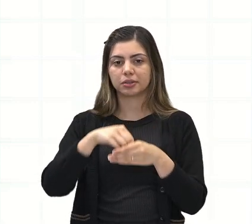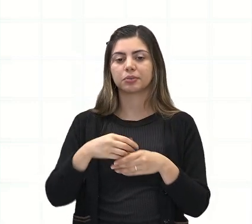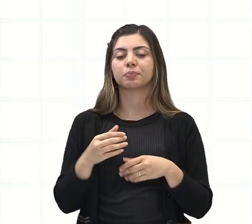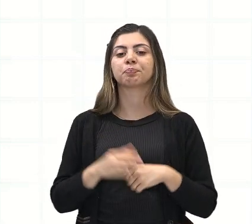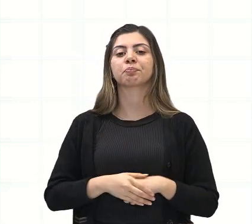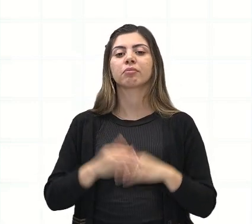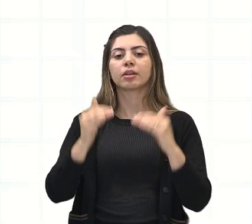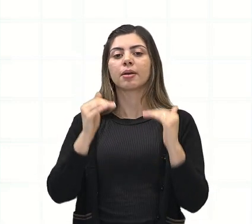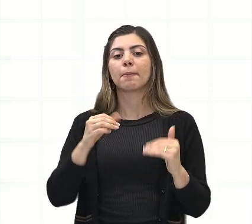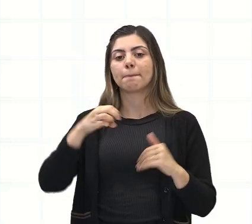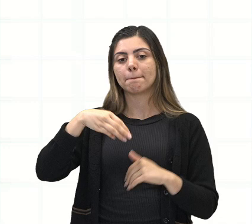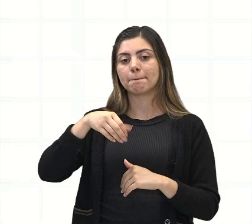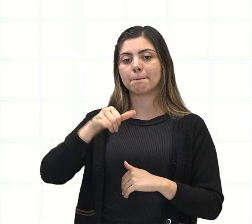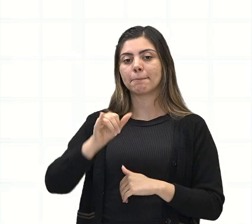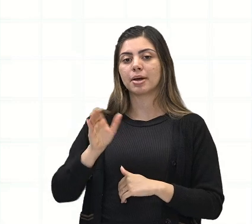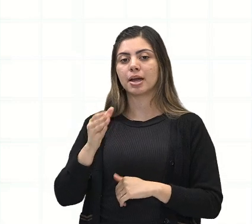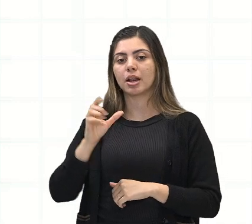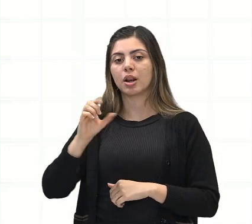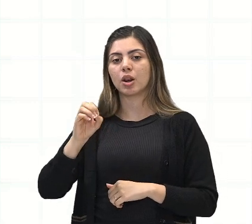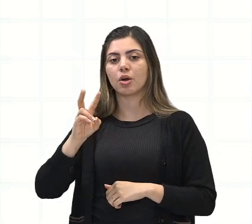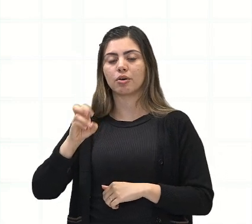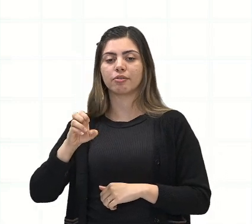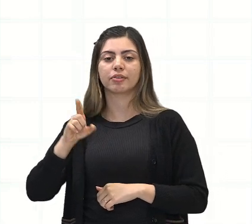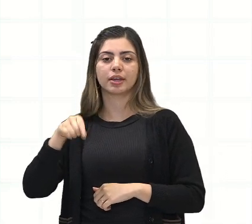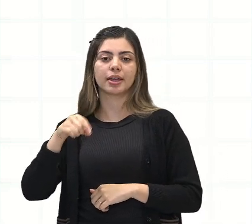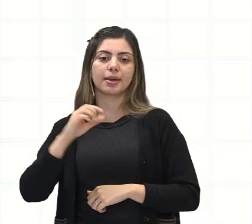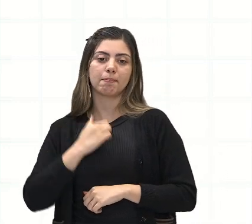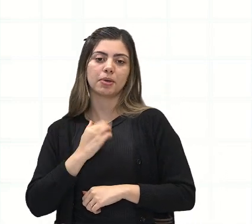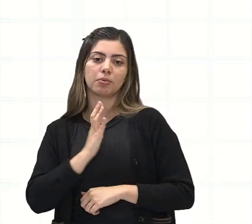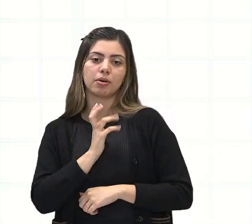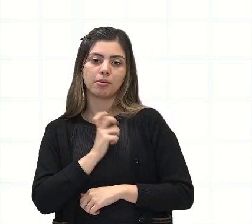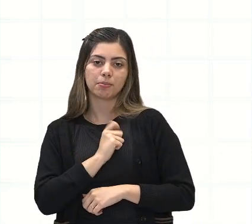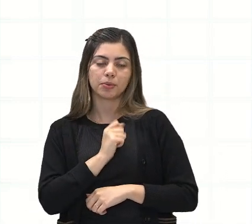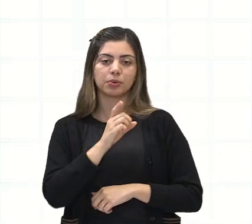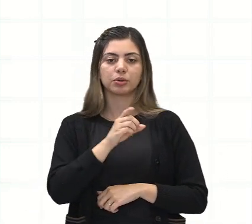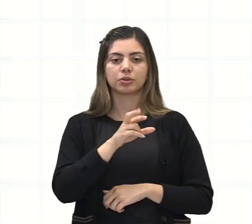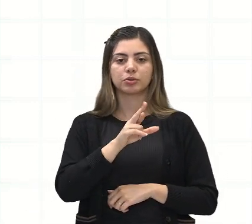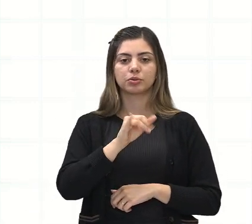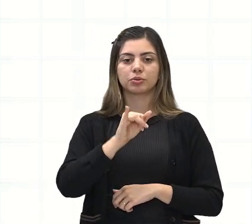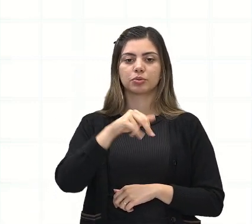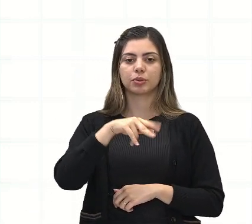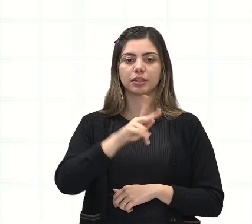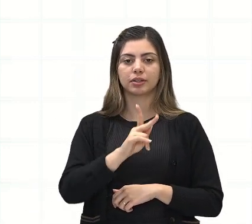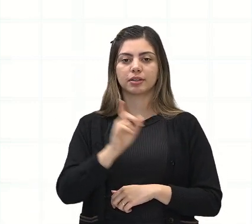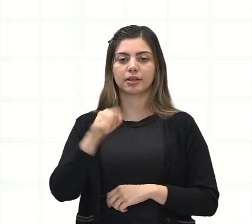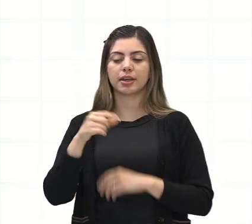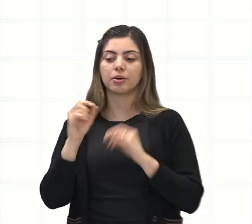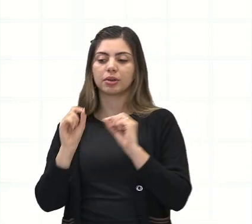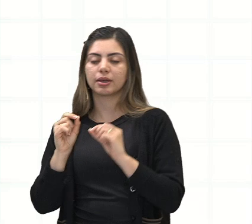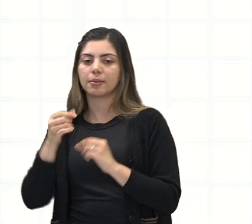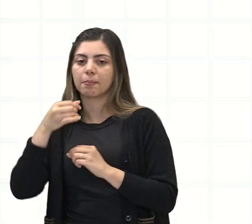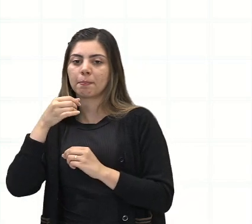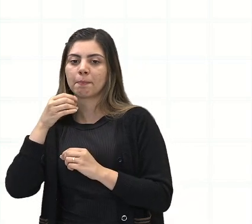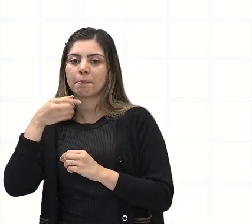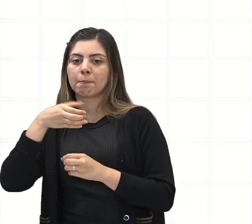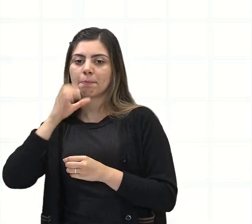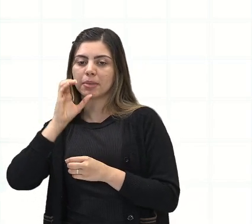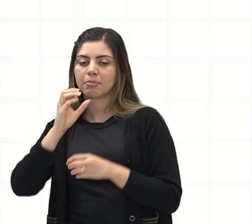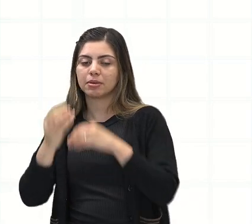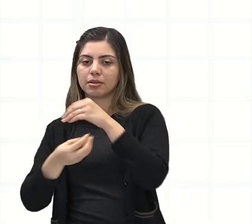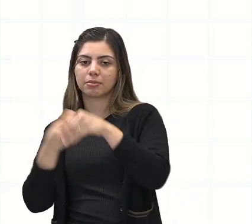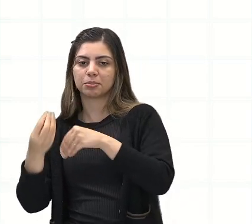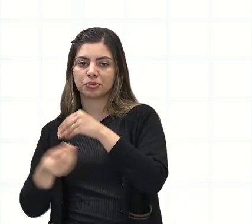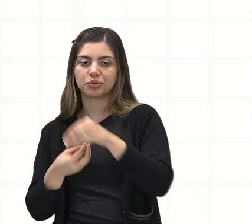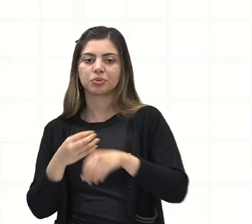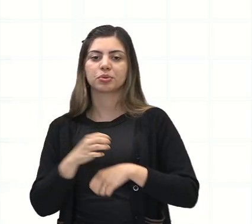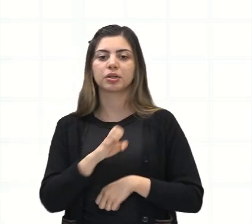confessar para você, meu amor, depois do 10º drink, que é a mistura de bebidas, só um bom e velho Engov, que é esse remédio para mal-estar. Como eu